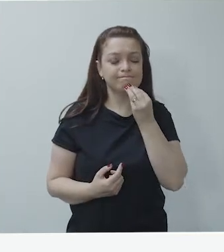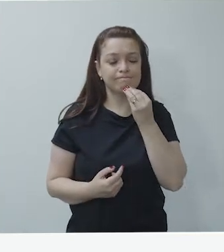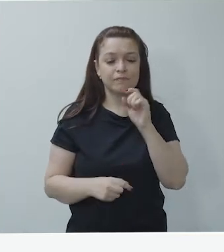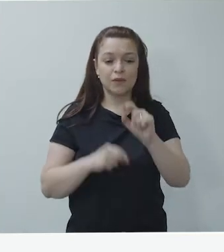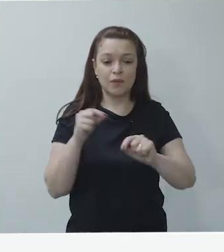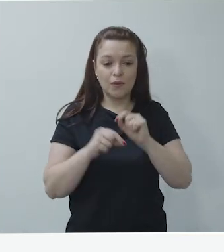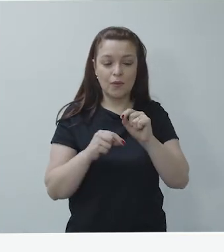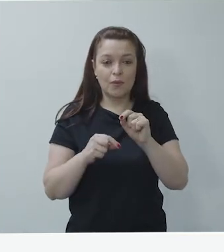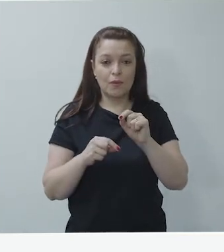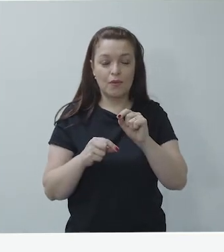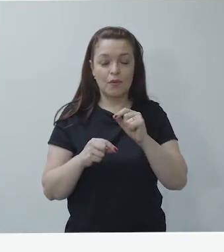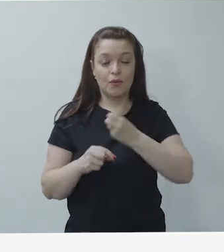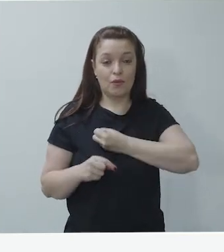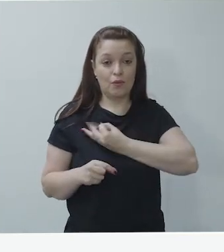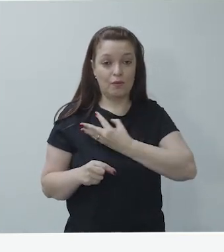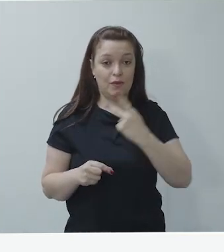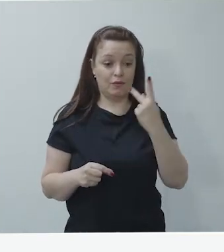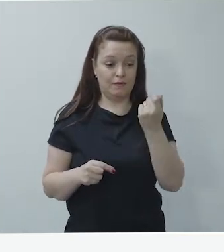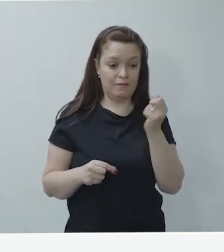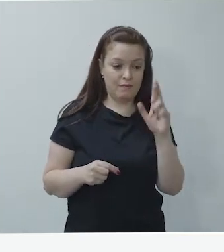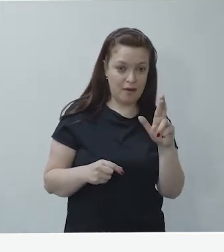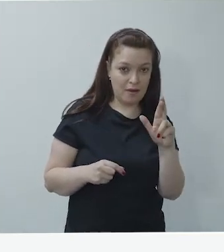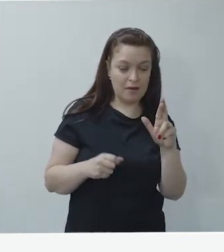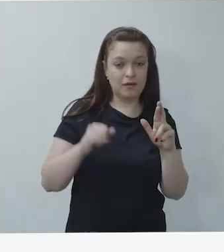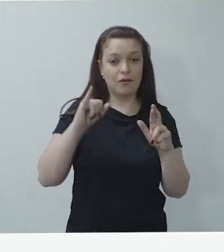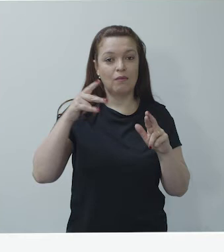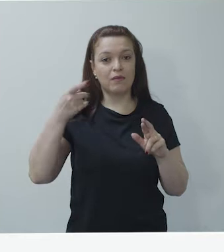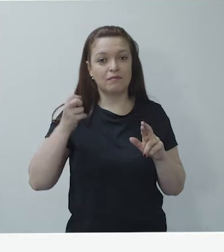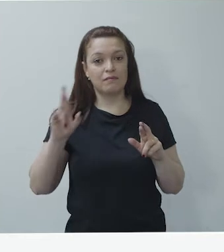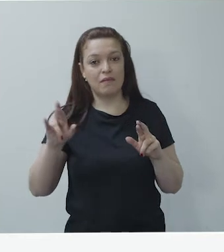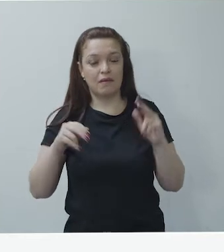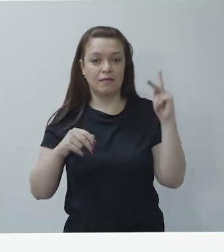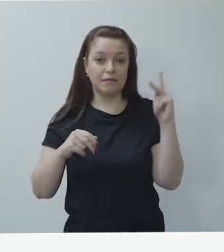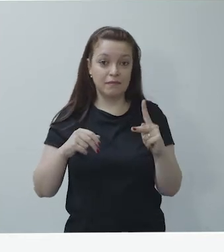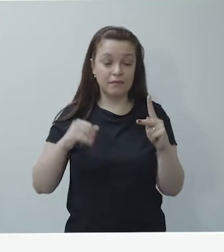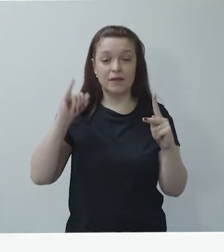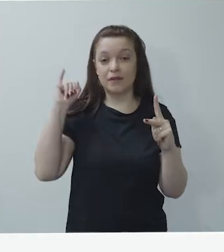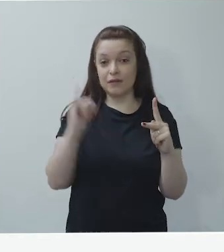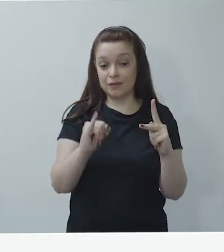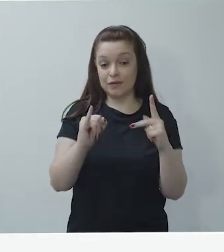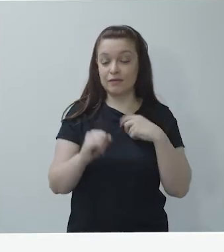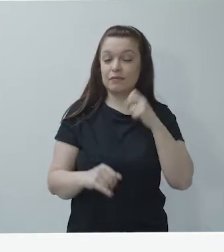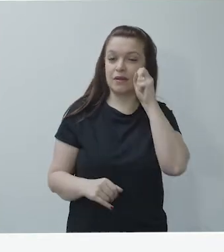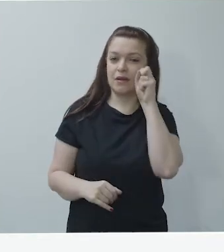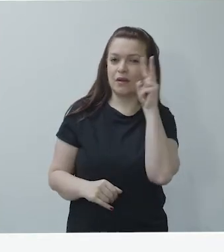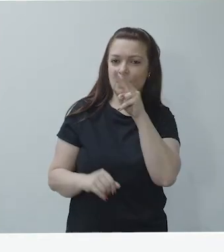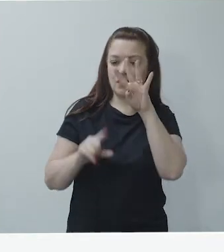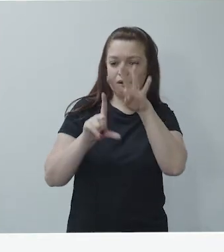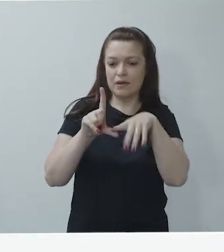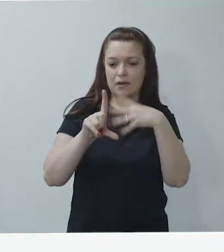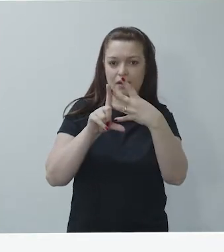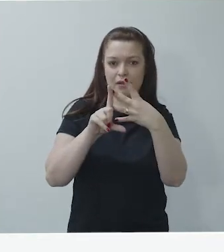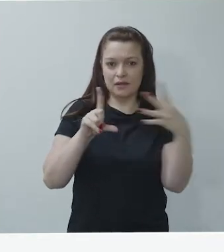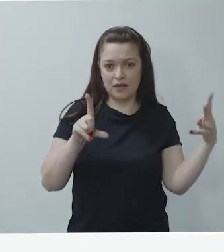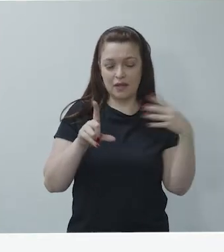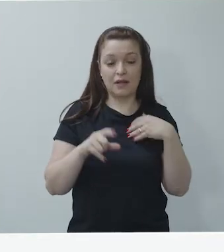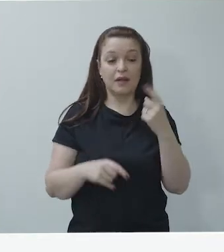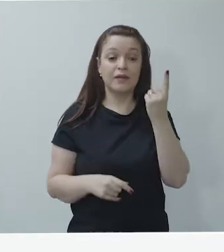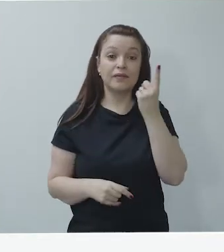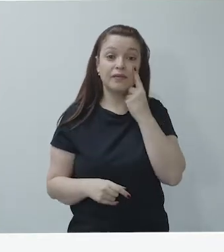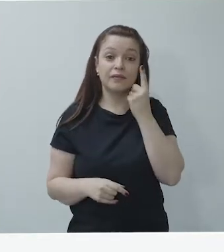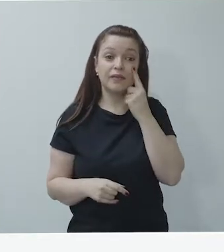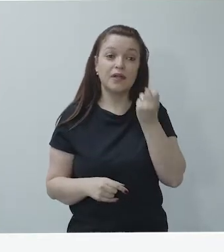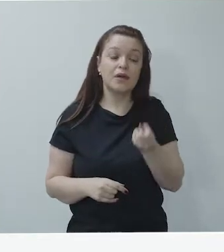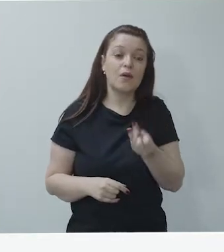for sorteado números pares ou ímpares. Olha só a cartela de bingo do Júlio. Vamos